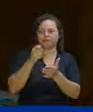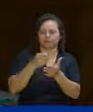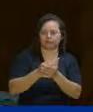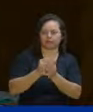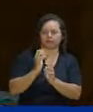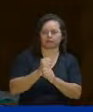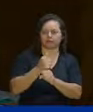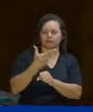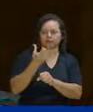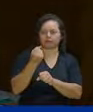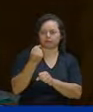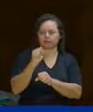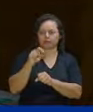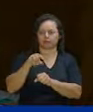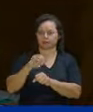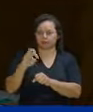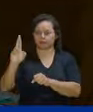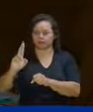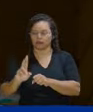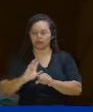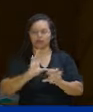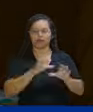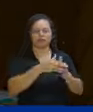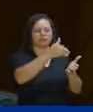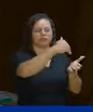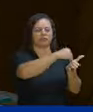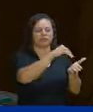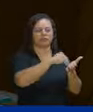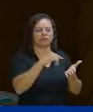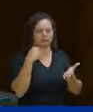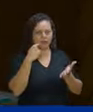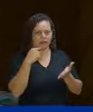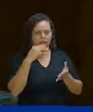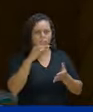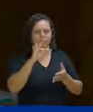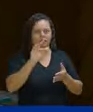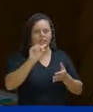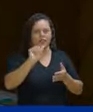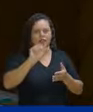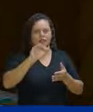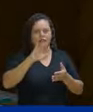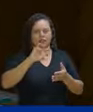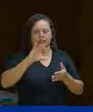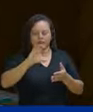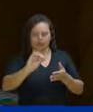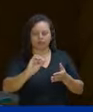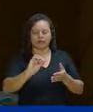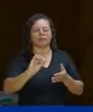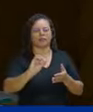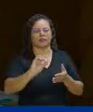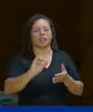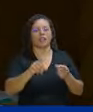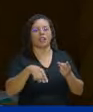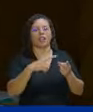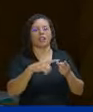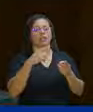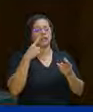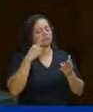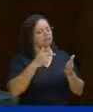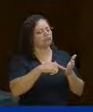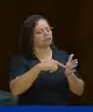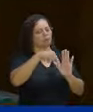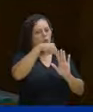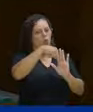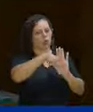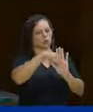de R$ 28 mil ao escritório de advocacia Fábio Lobato Garcia, conforme demonstram as notas